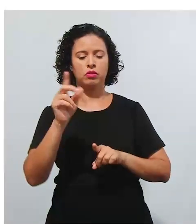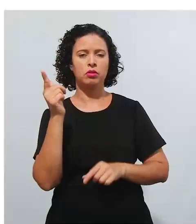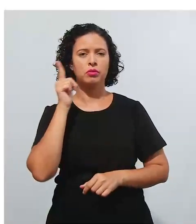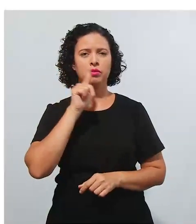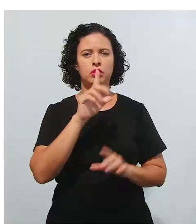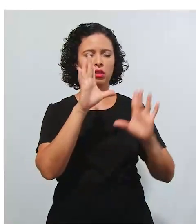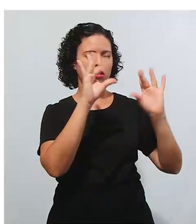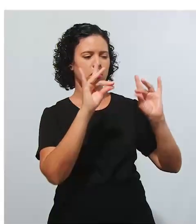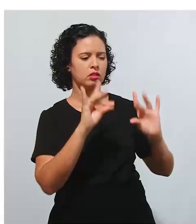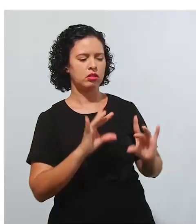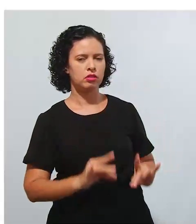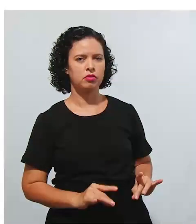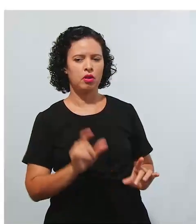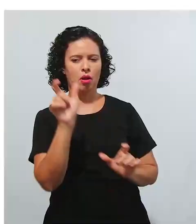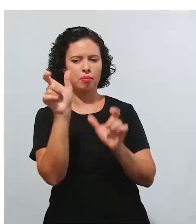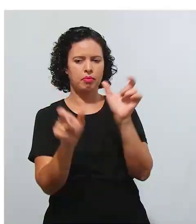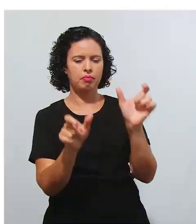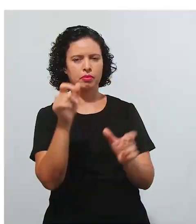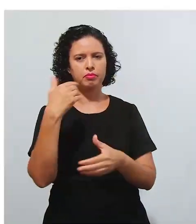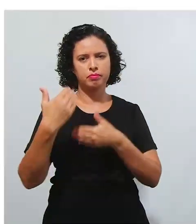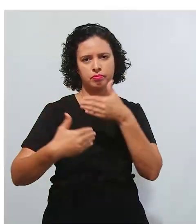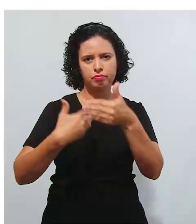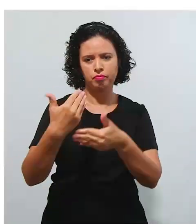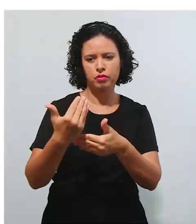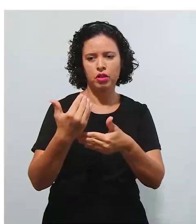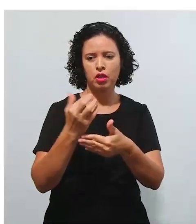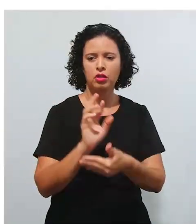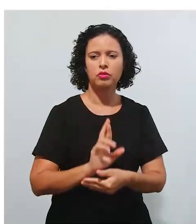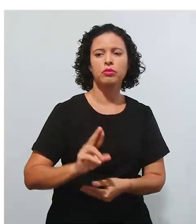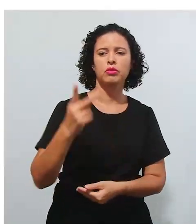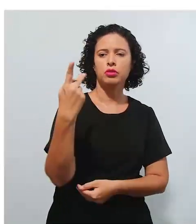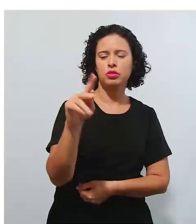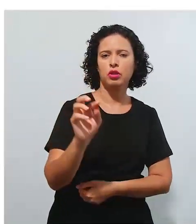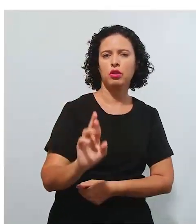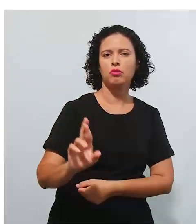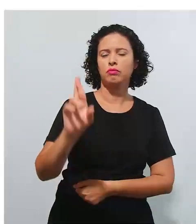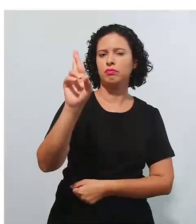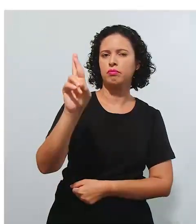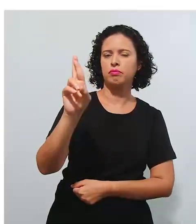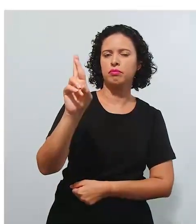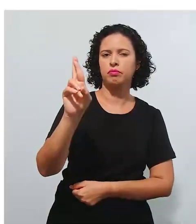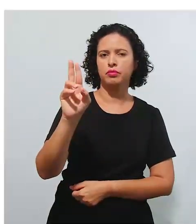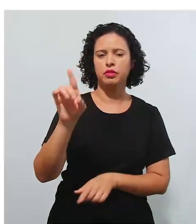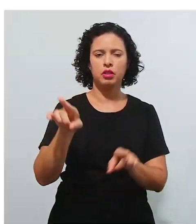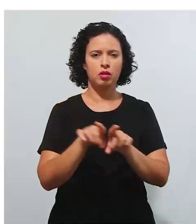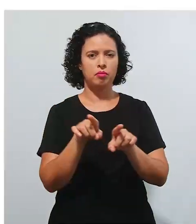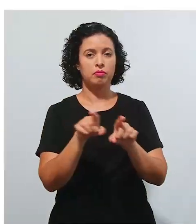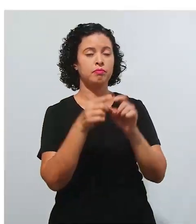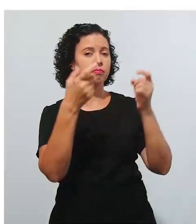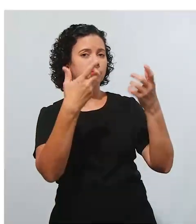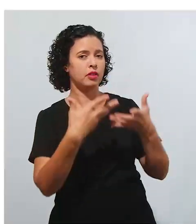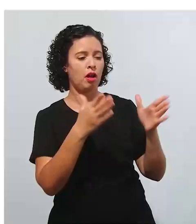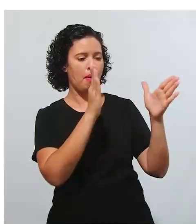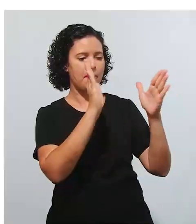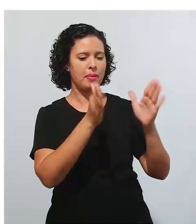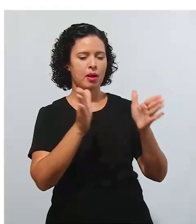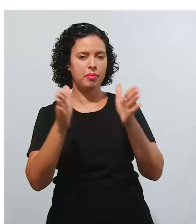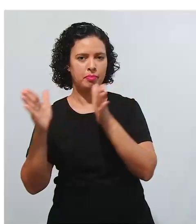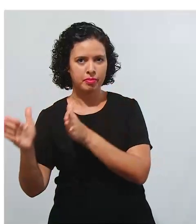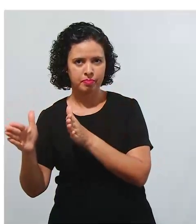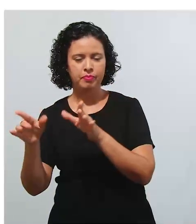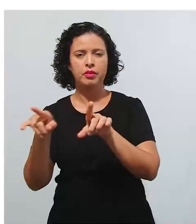possa descrever os atores do processo e suas funções, explicar as fases do processo da política